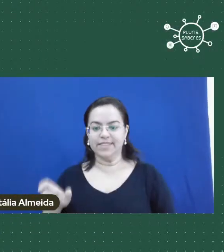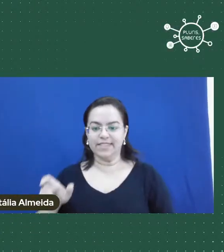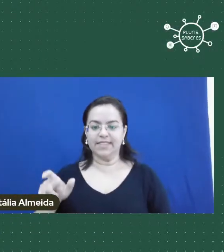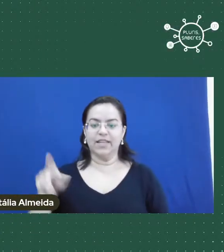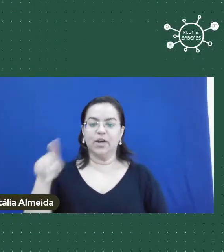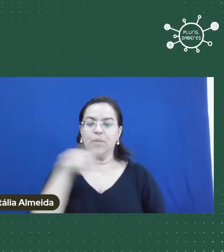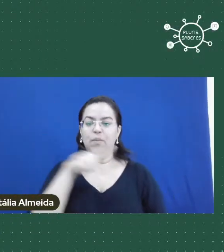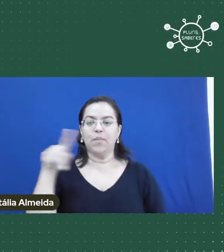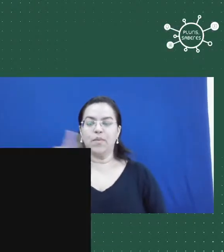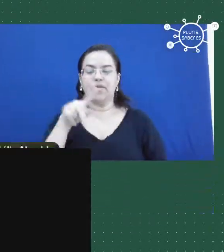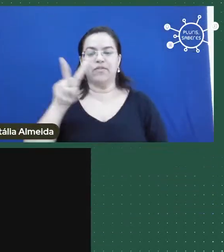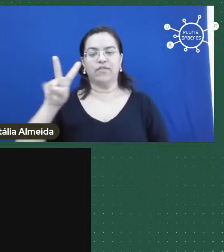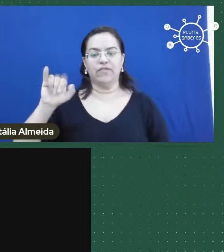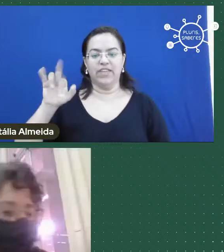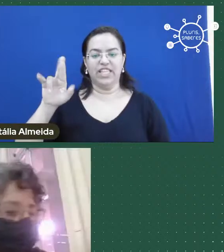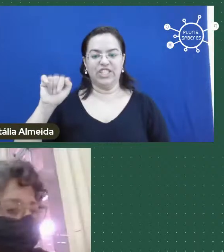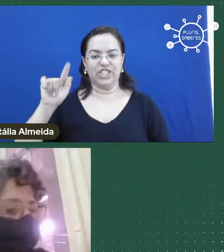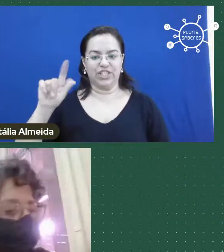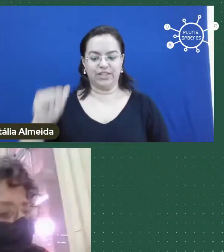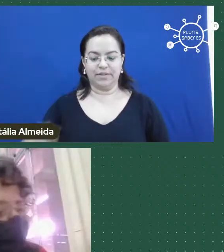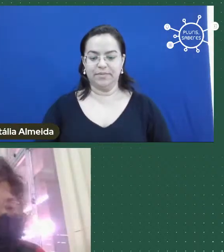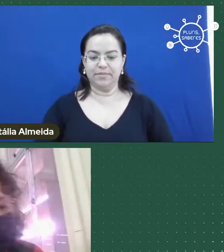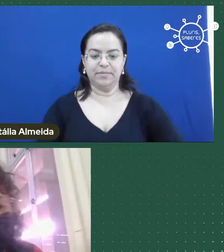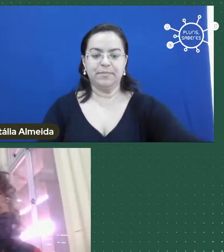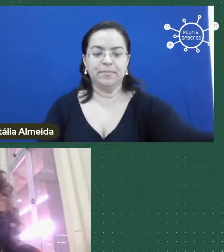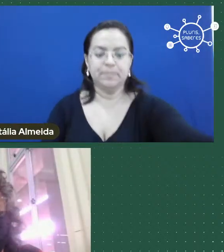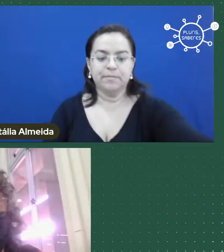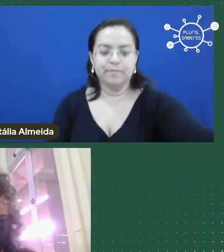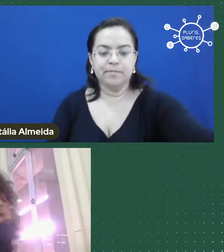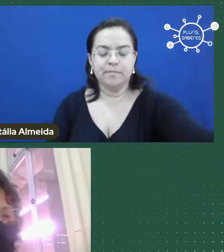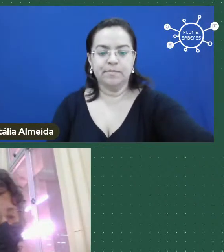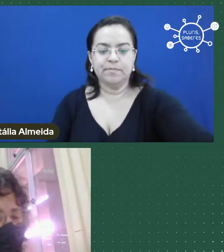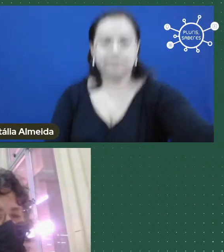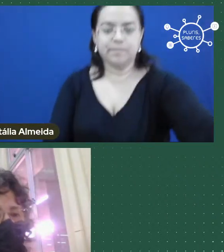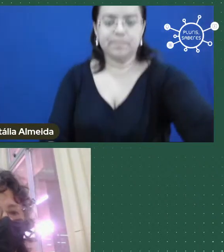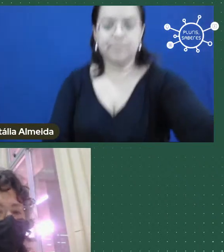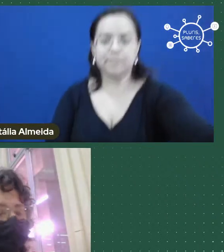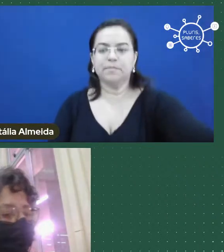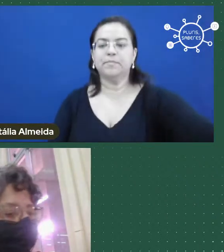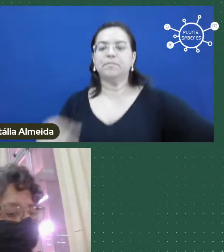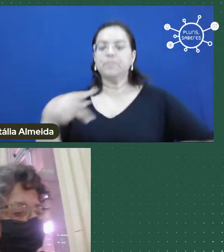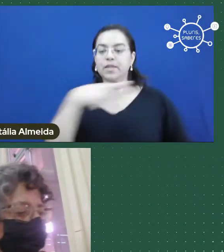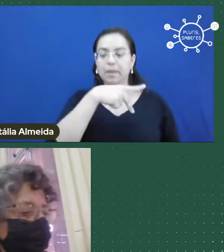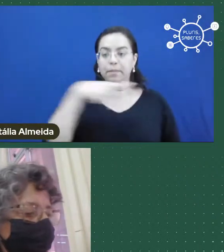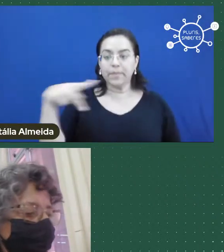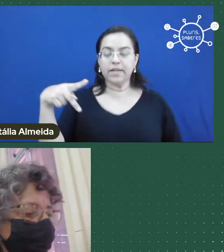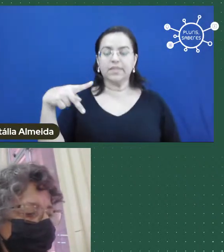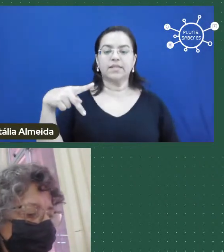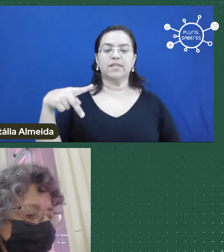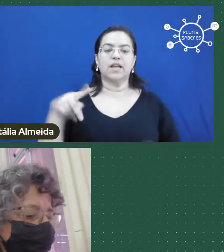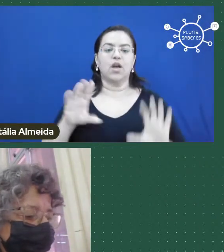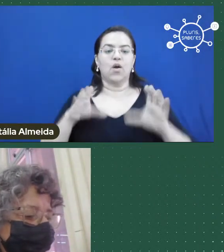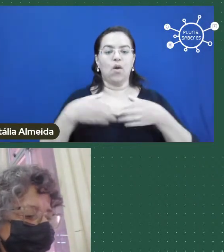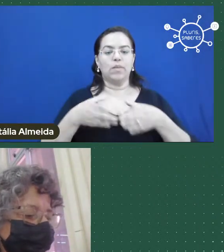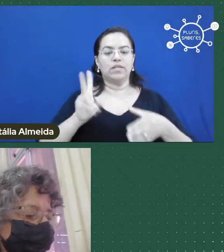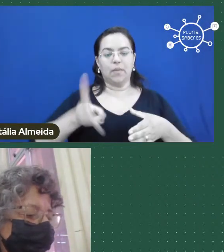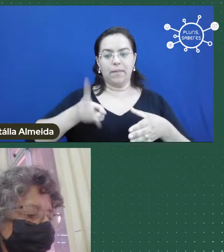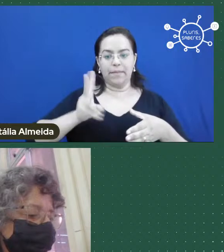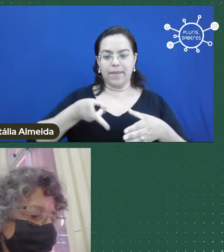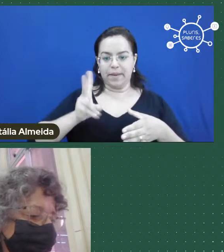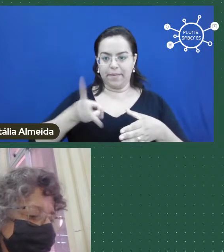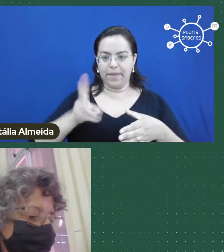professora Virgínia Bentes Pinto, presidente da Comissão Permanente de Avaliação de Documentos da Universidade Federal do